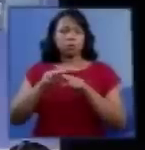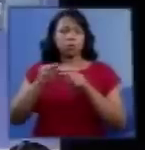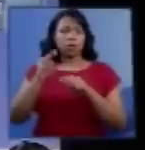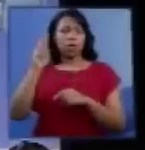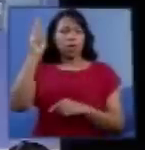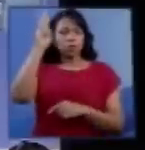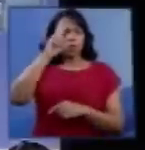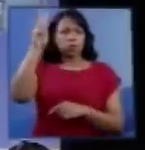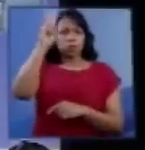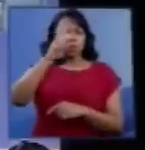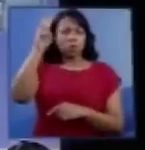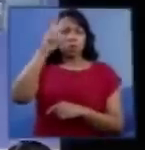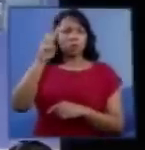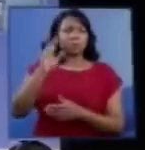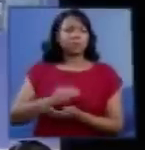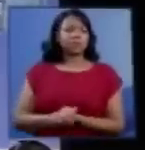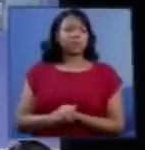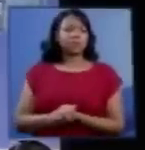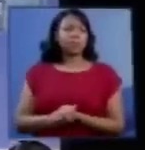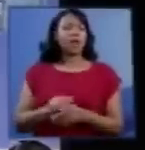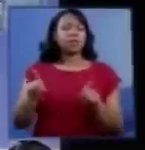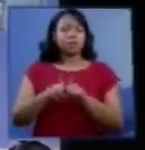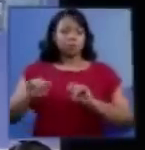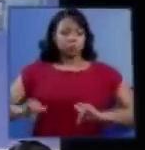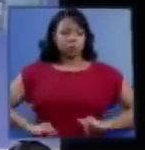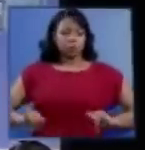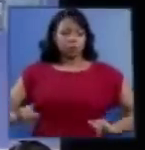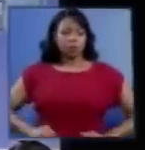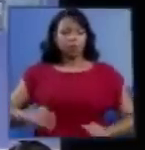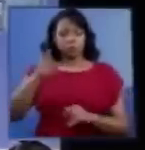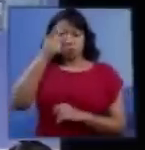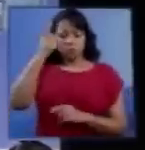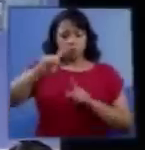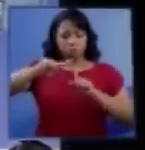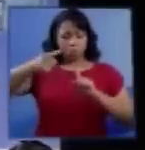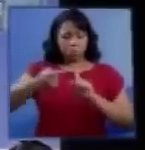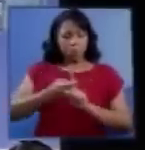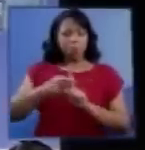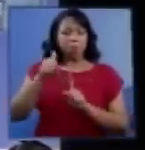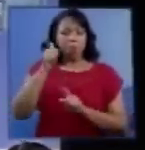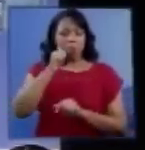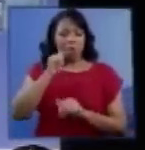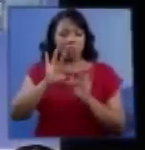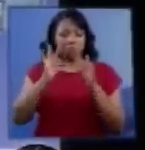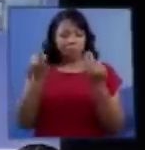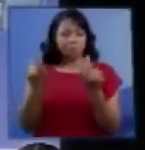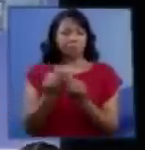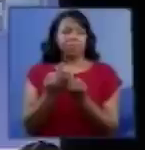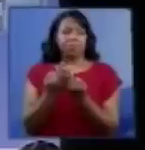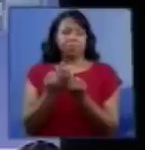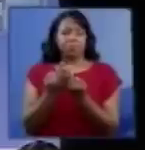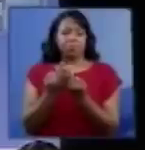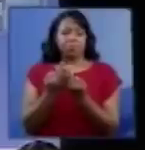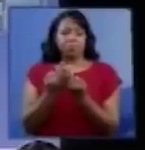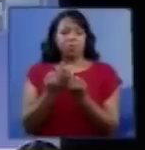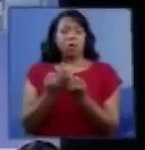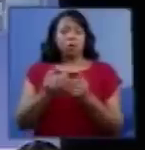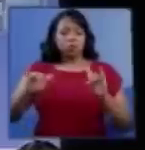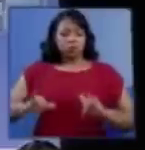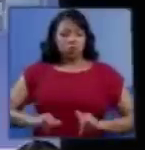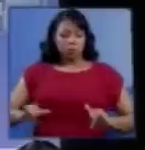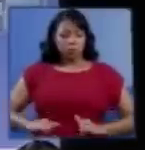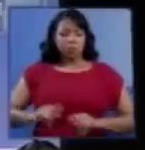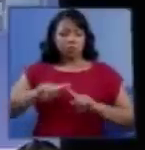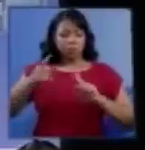serão lembradas quanto ao sofrimento da gestante e da família o sofrimento da gestante